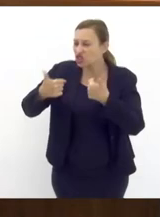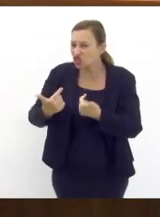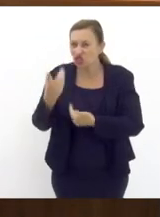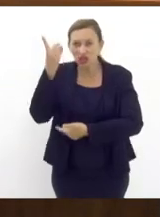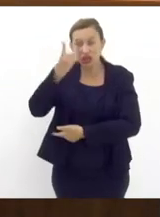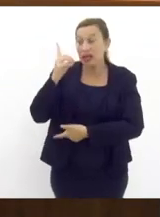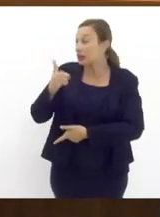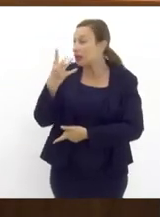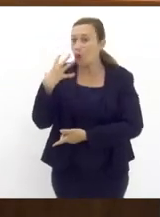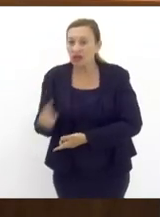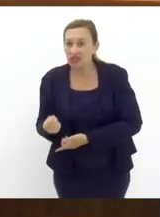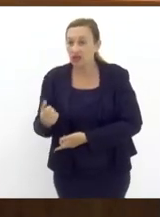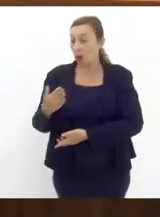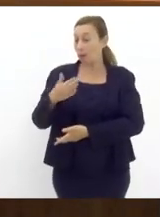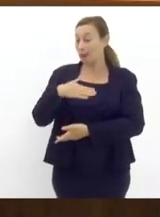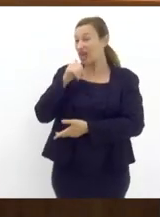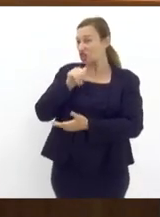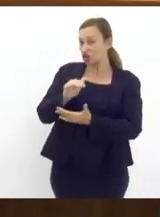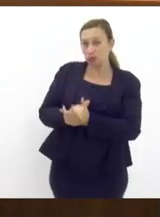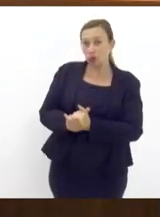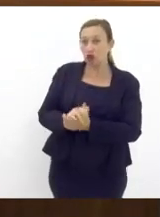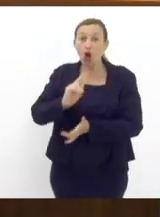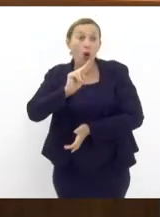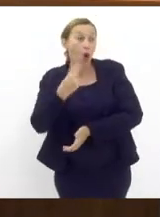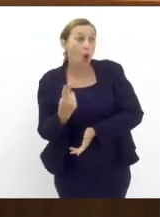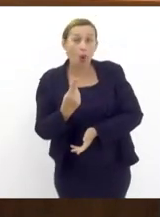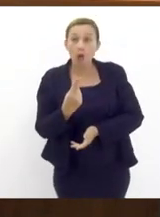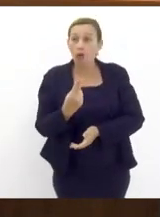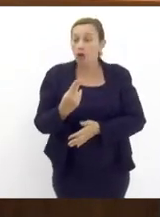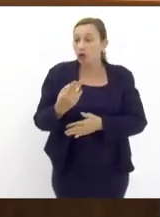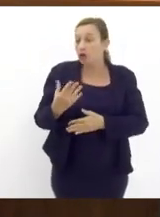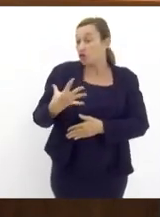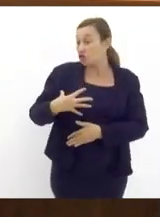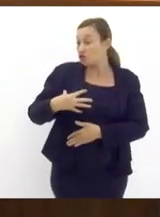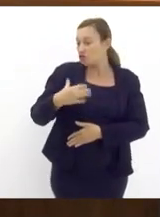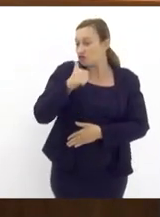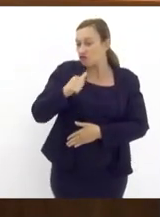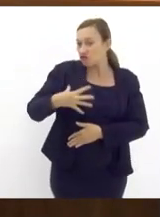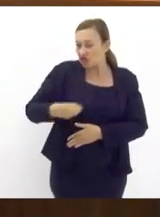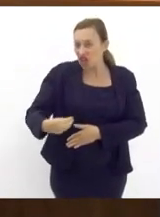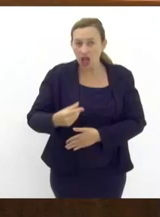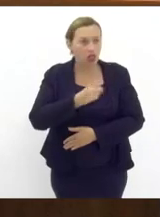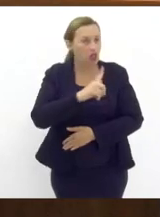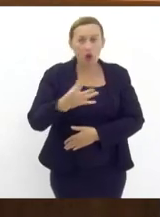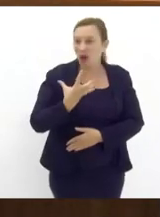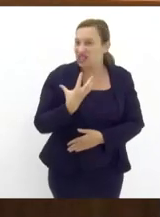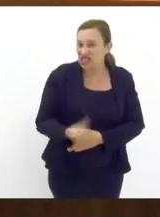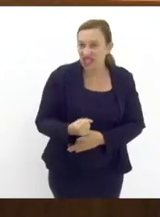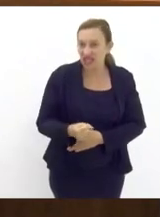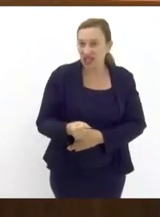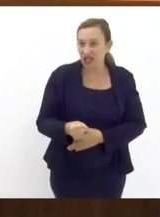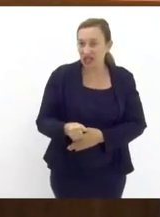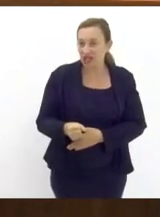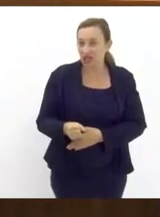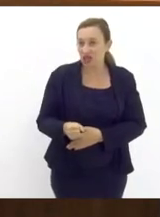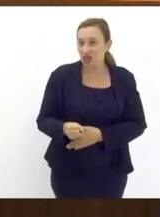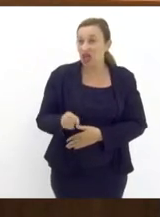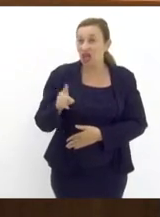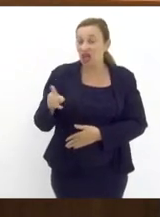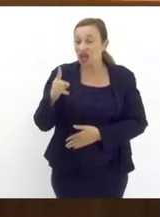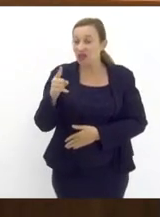aceitaria se fosse com a minha esposa ou se fosse com uma das minhas filhas não aceitaria ele foi